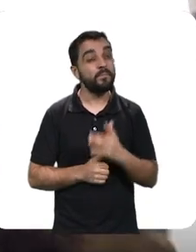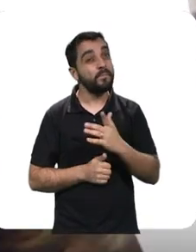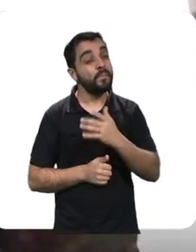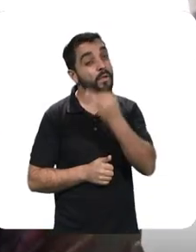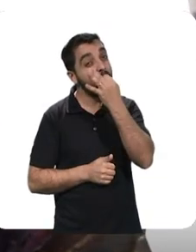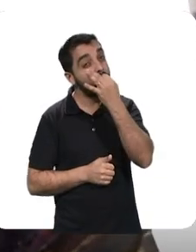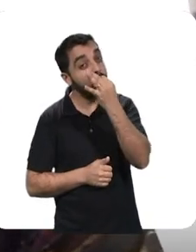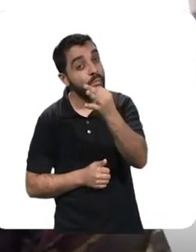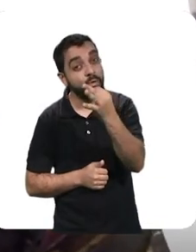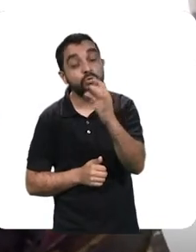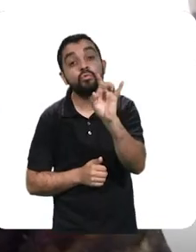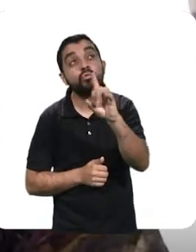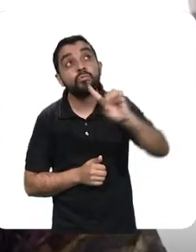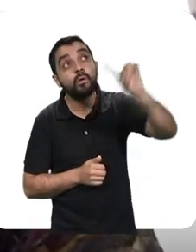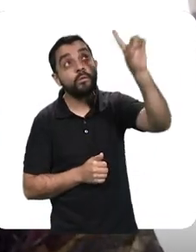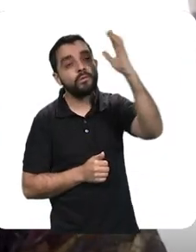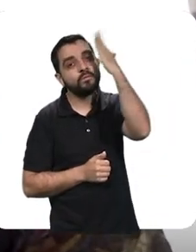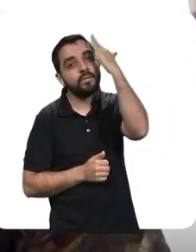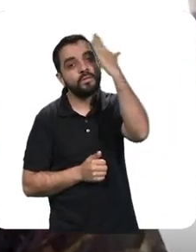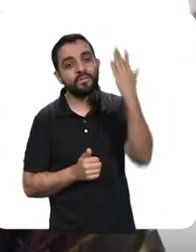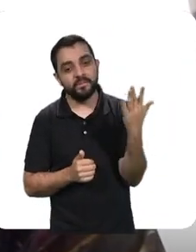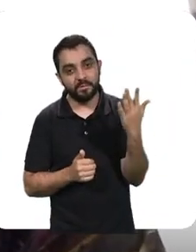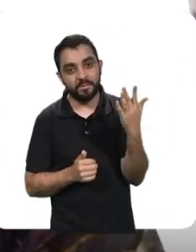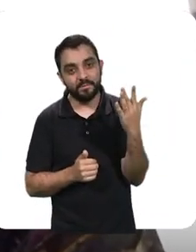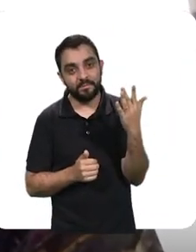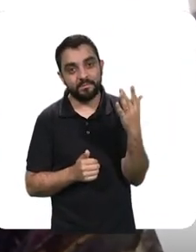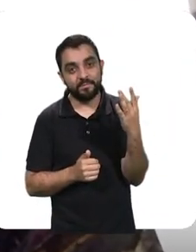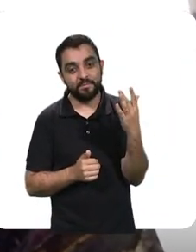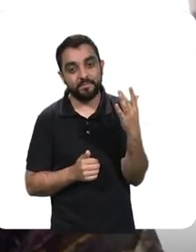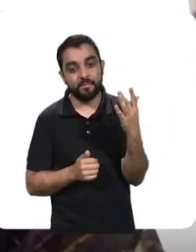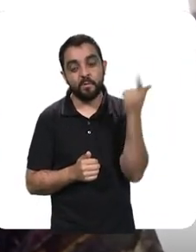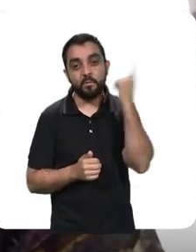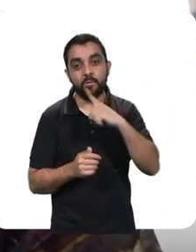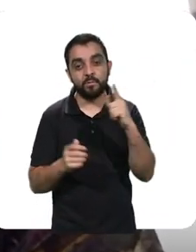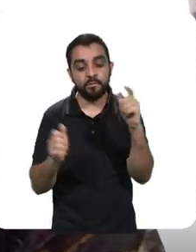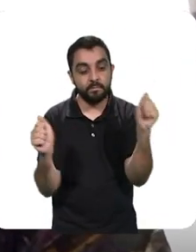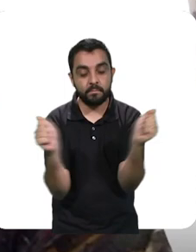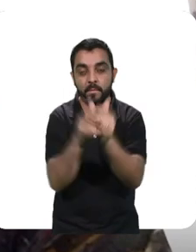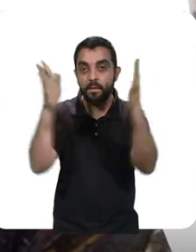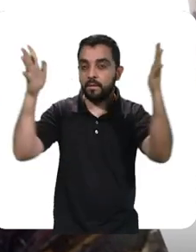Eu acho que só Deus consegue construir o mundo em 7 dias, sabe?